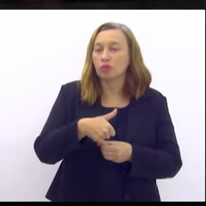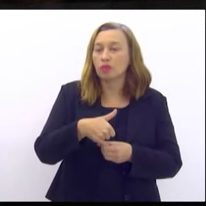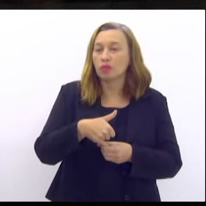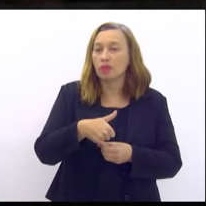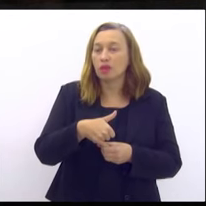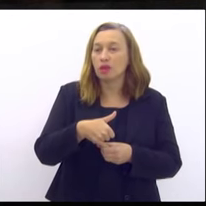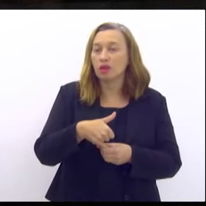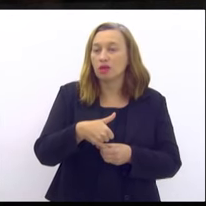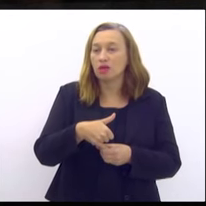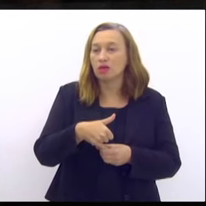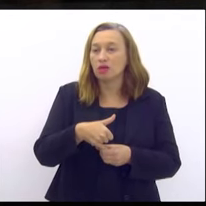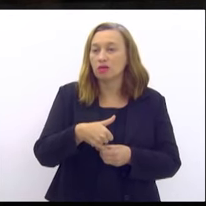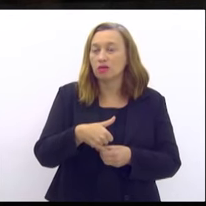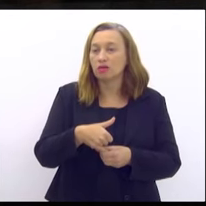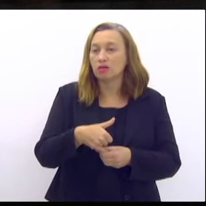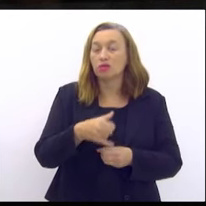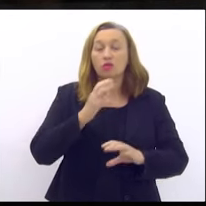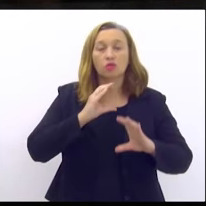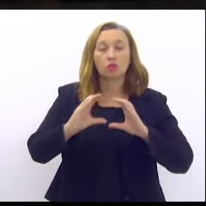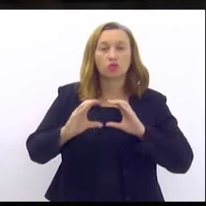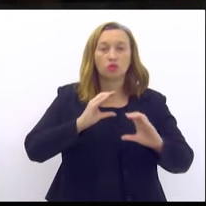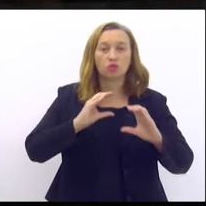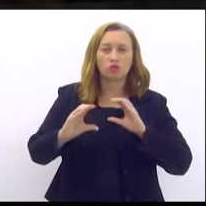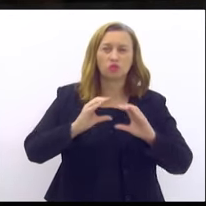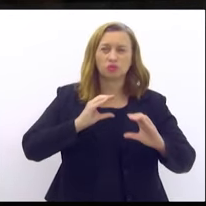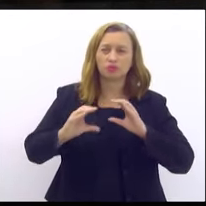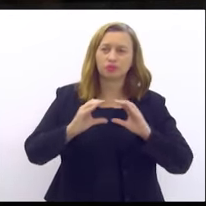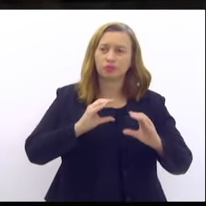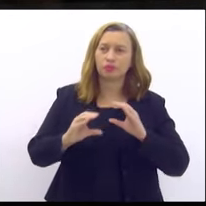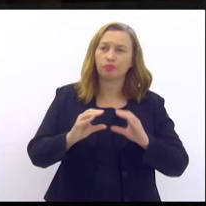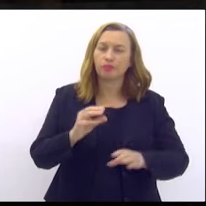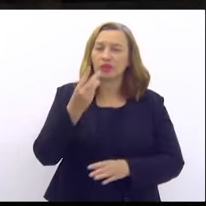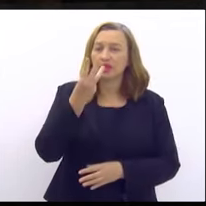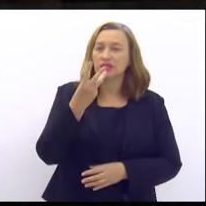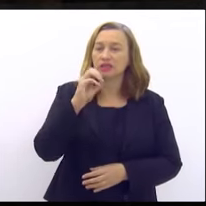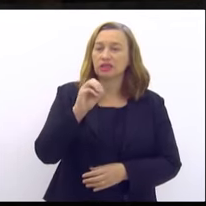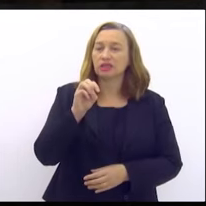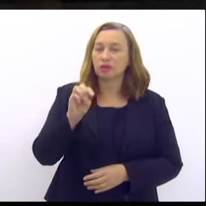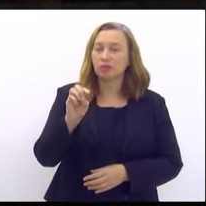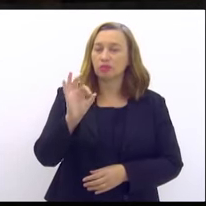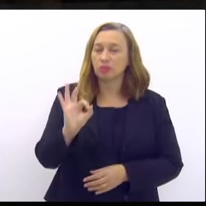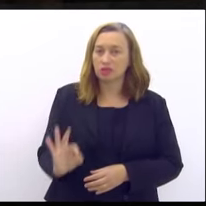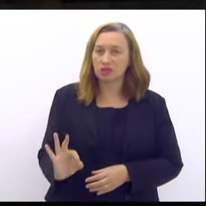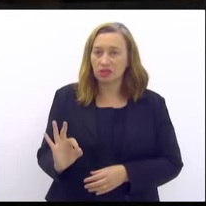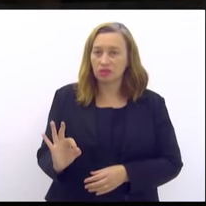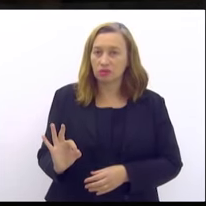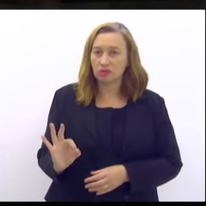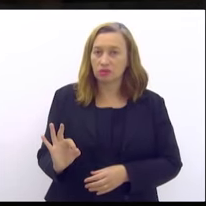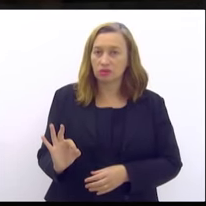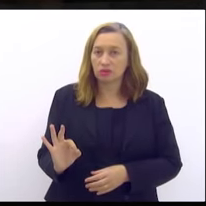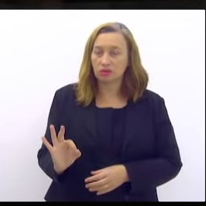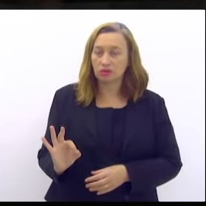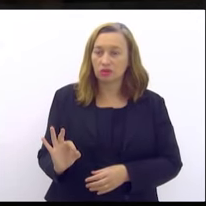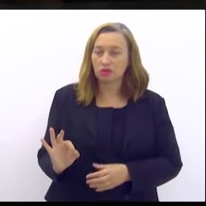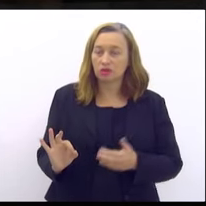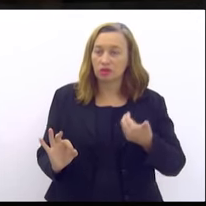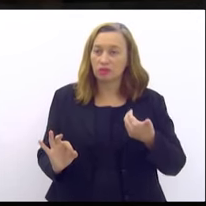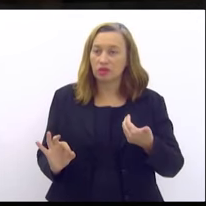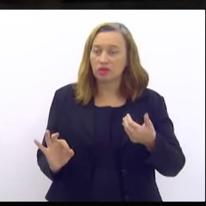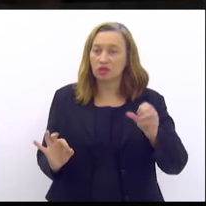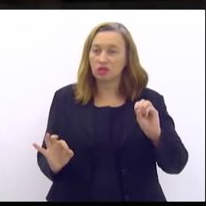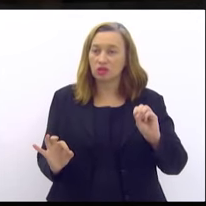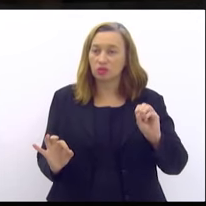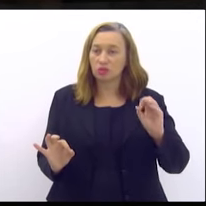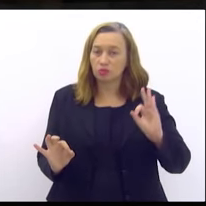e telecomunicações de 30 pontos percentuais para 18